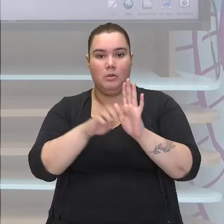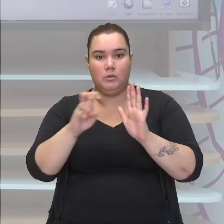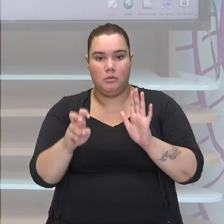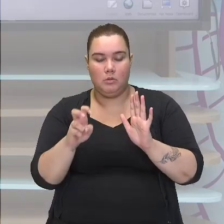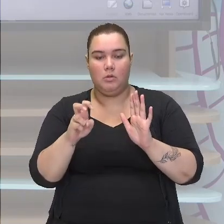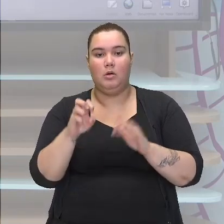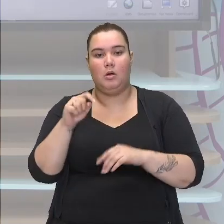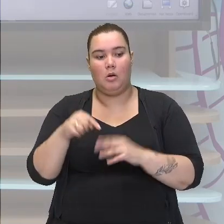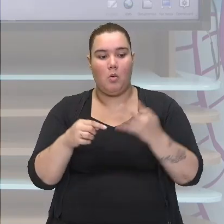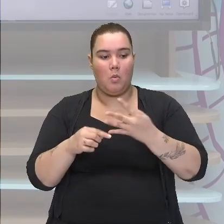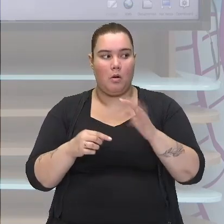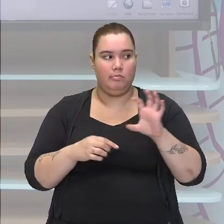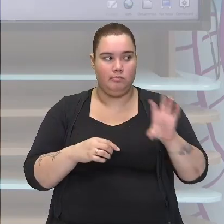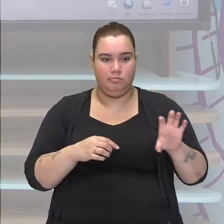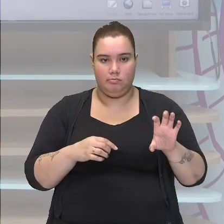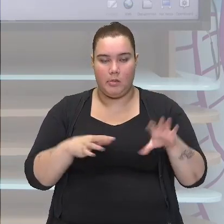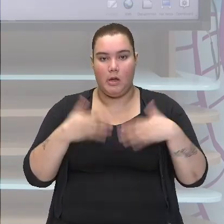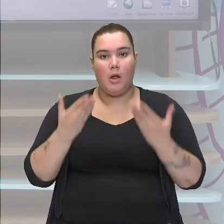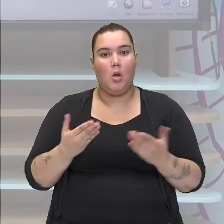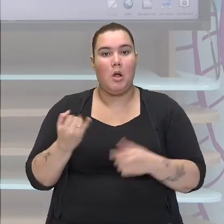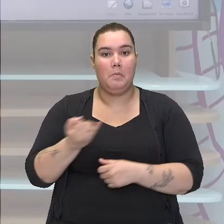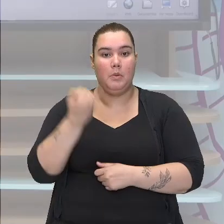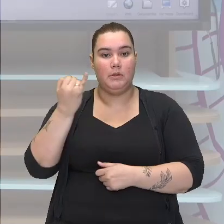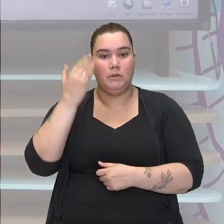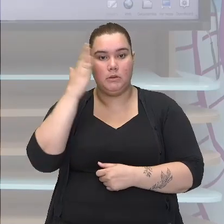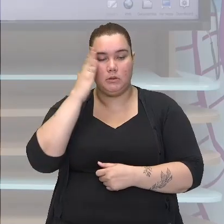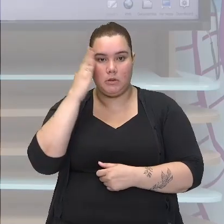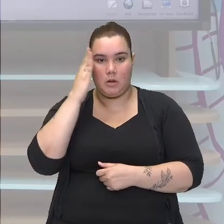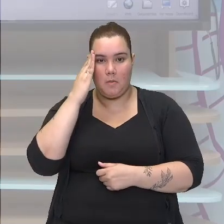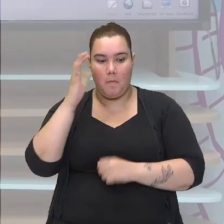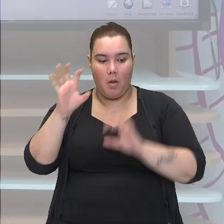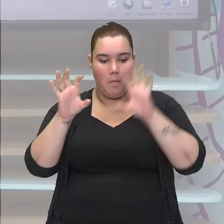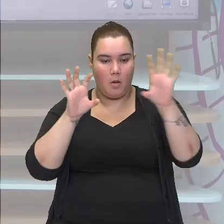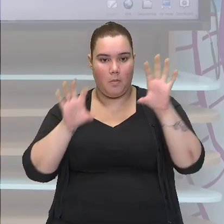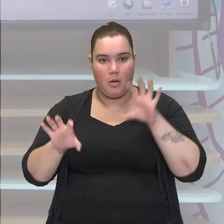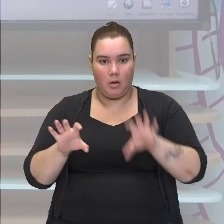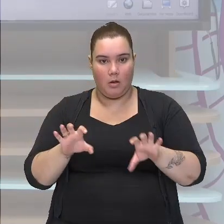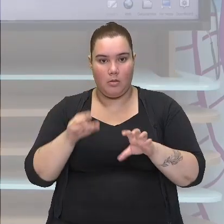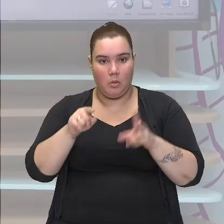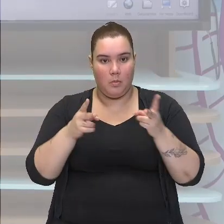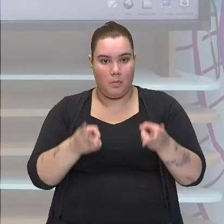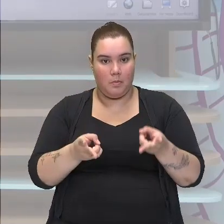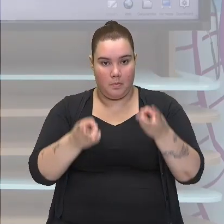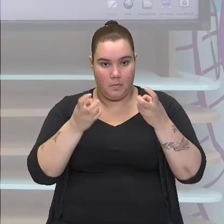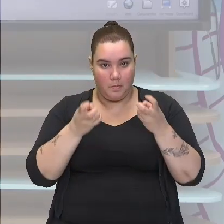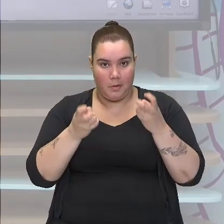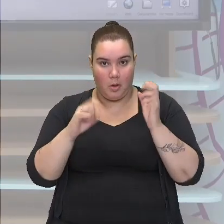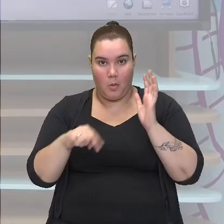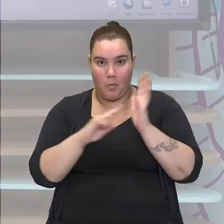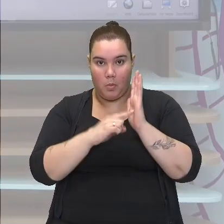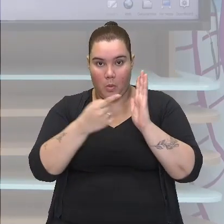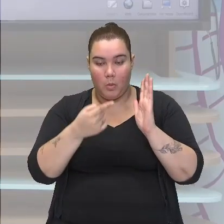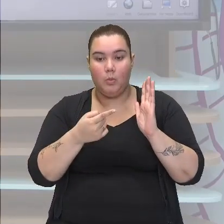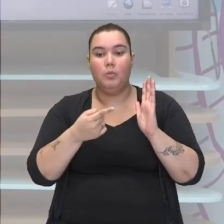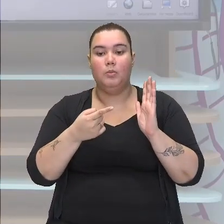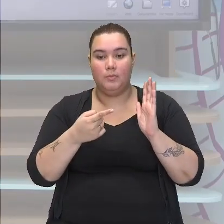no quarto quadrante. É importante que você, ao se deparar com um ponto,